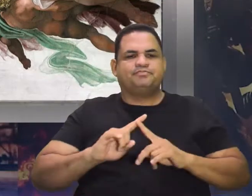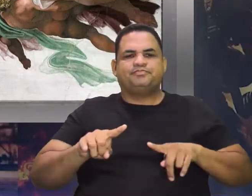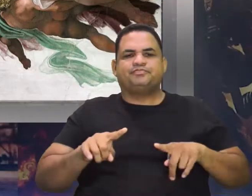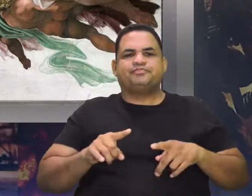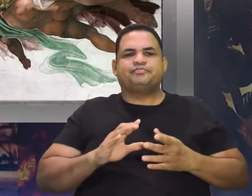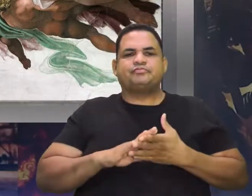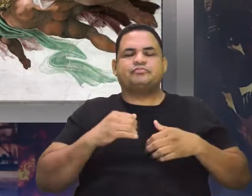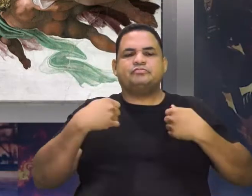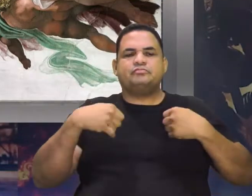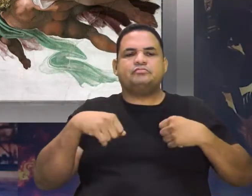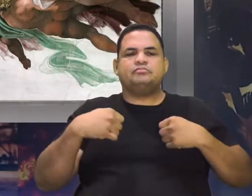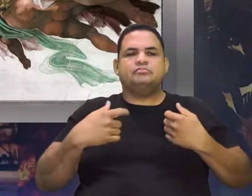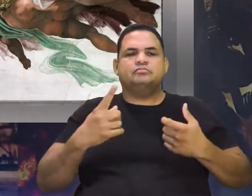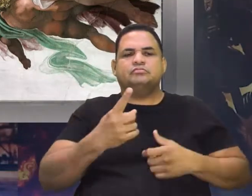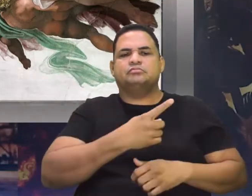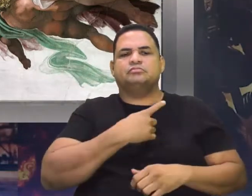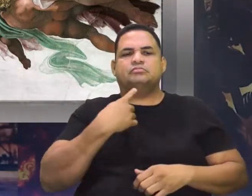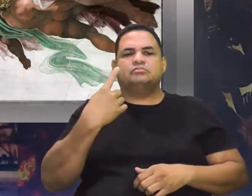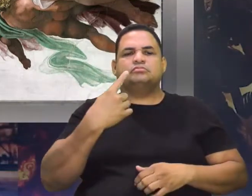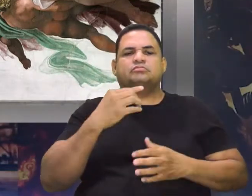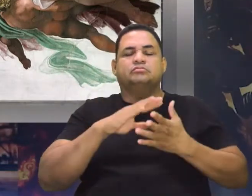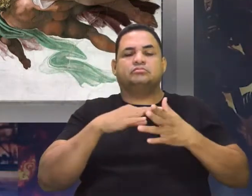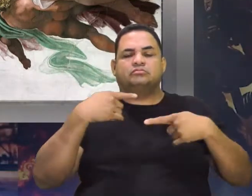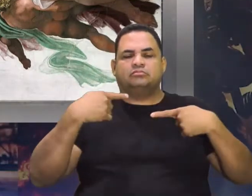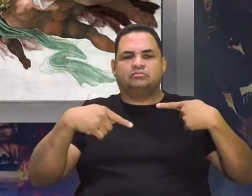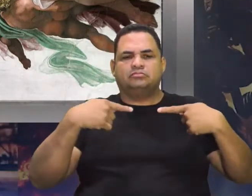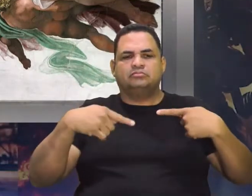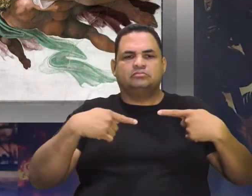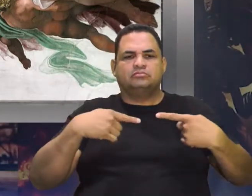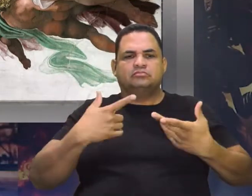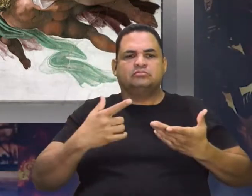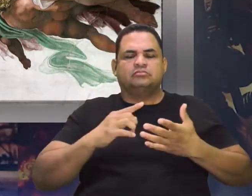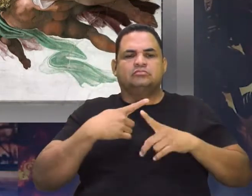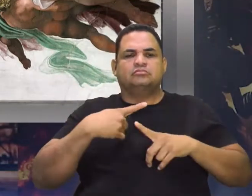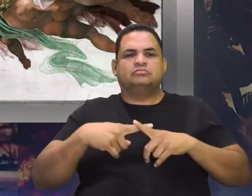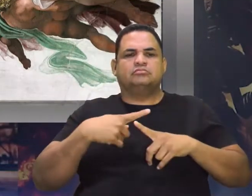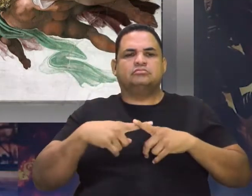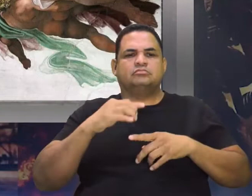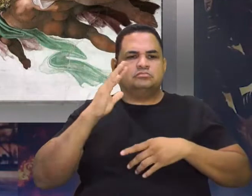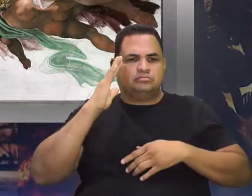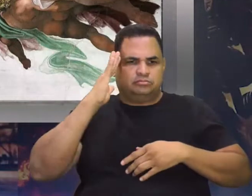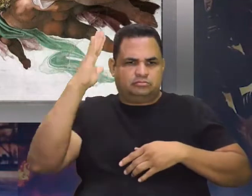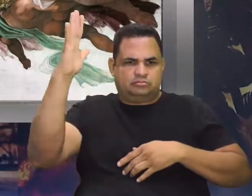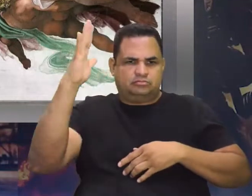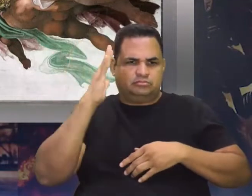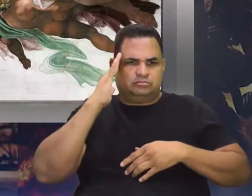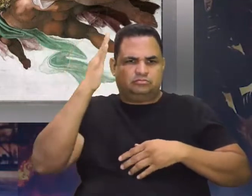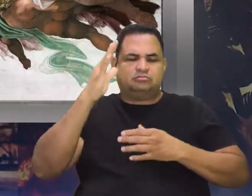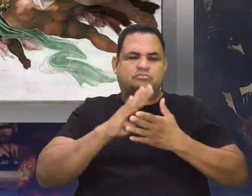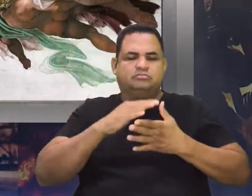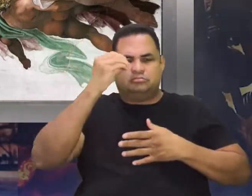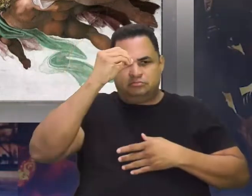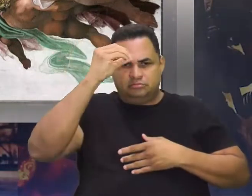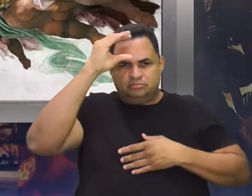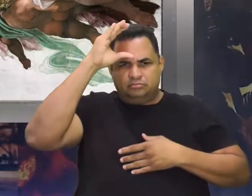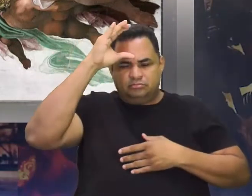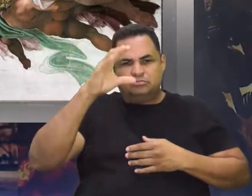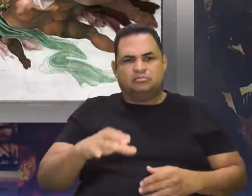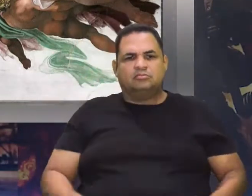Mas que é necessário nós estarmos discutindo sobre isso, porque são teorias do